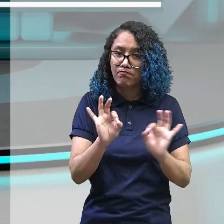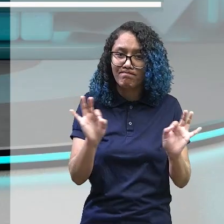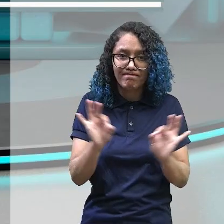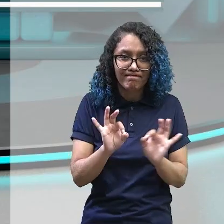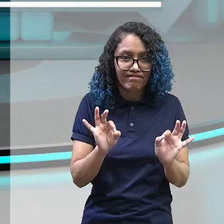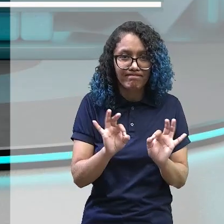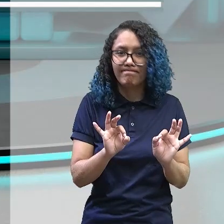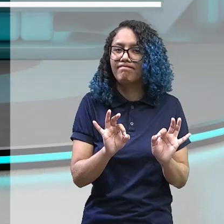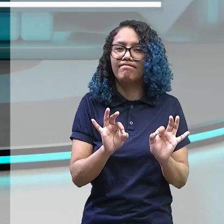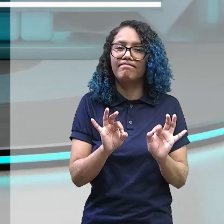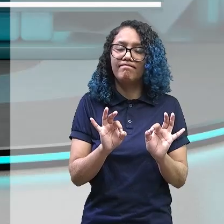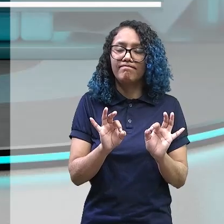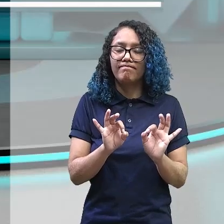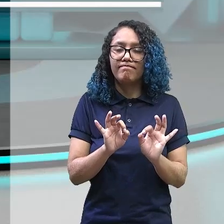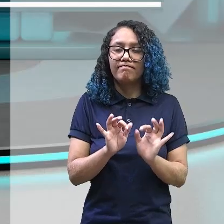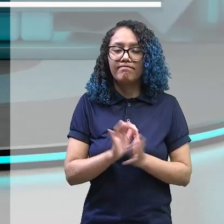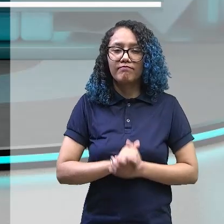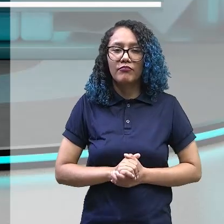essa